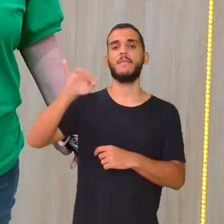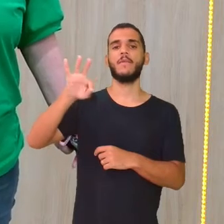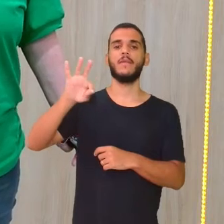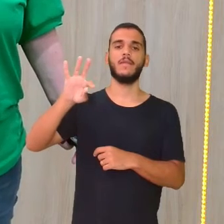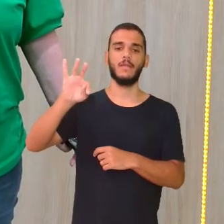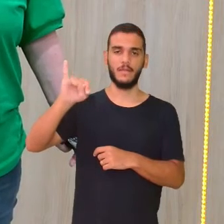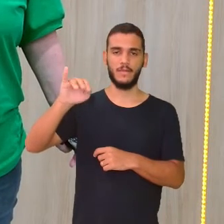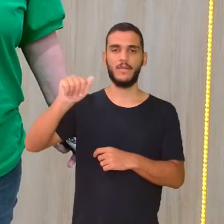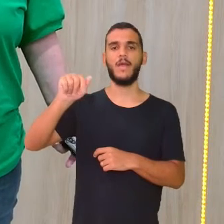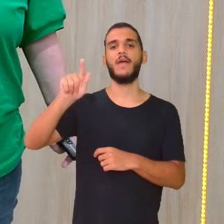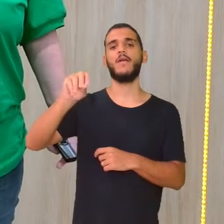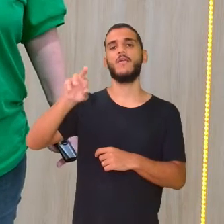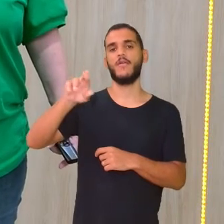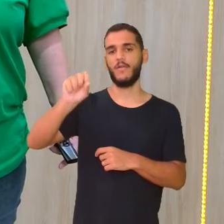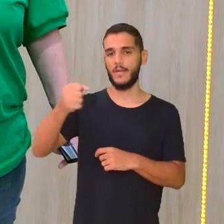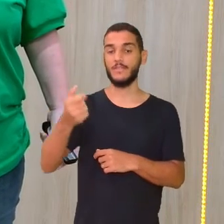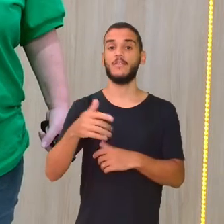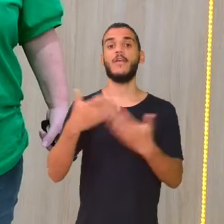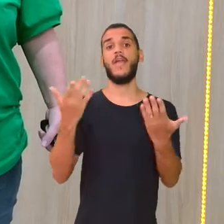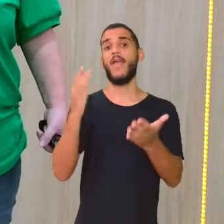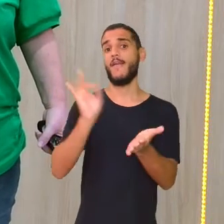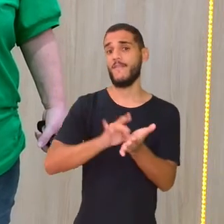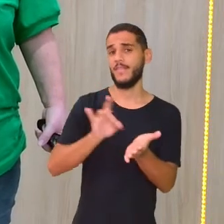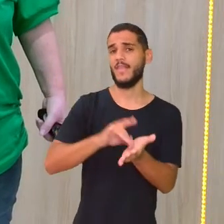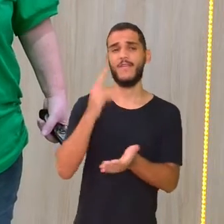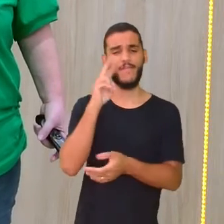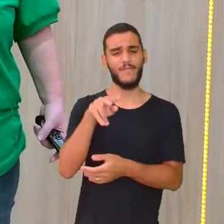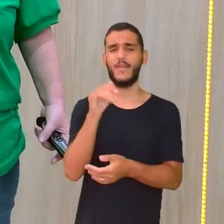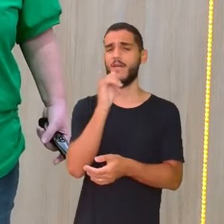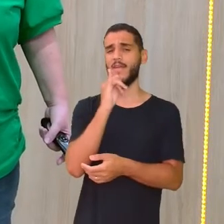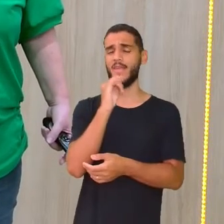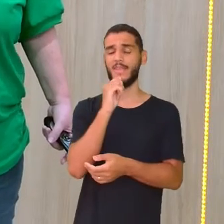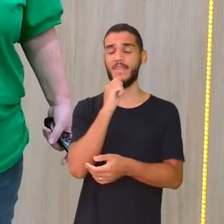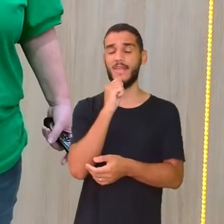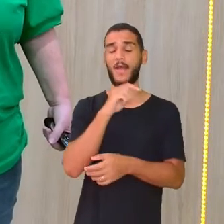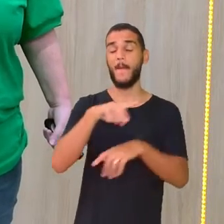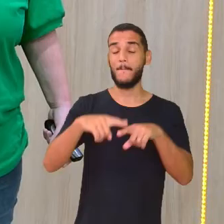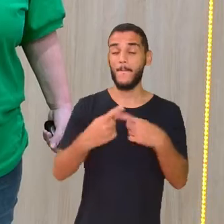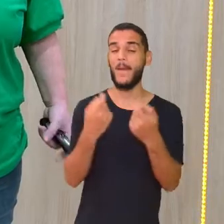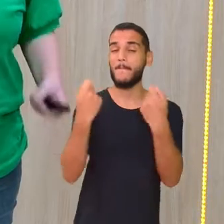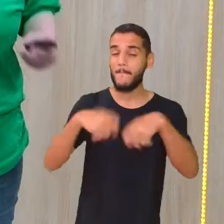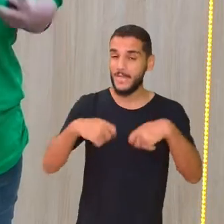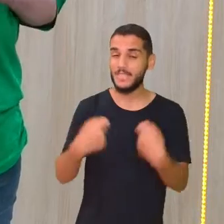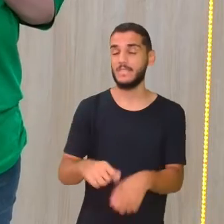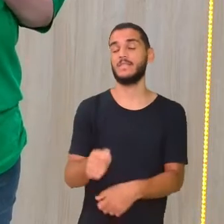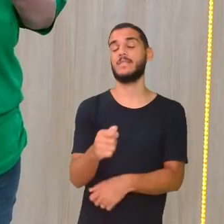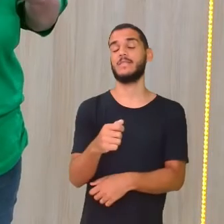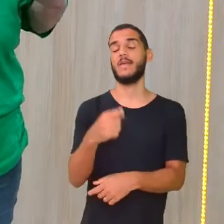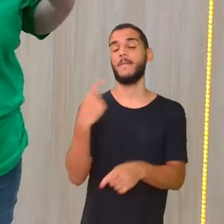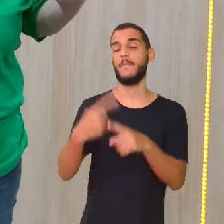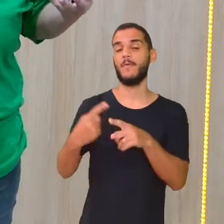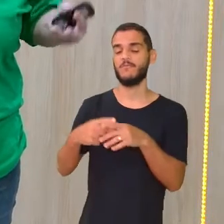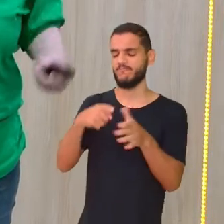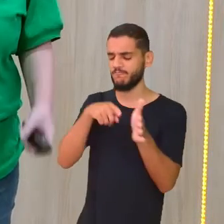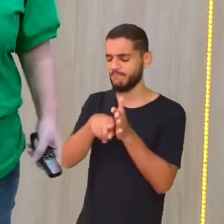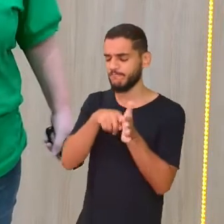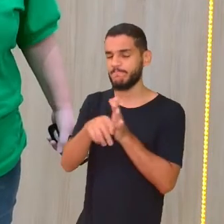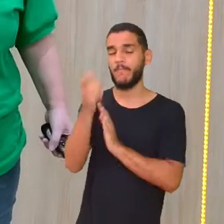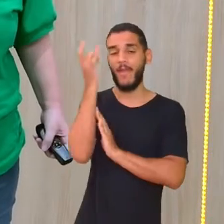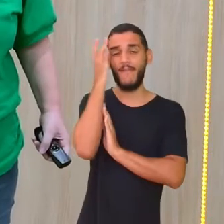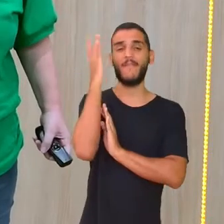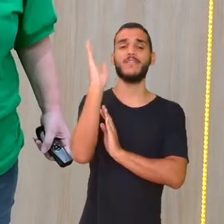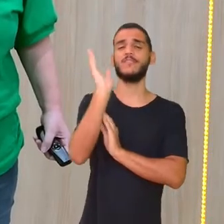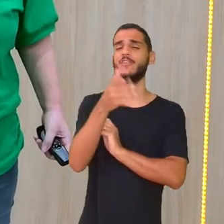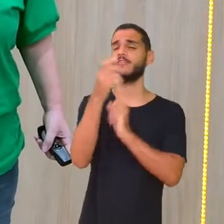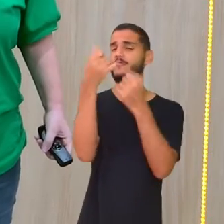fato. Vocês não viram, mas vocês vão precisar disso aí tudinho para entender o teorema e achar super fácil, porque eu